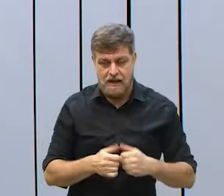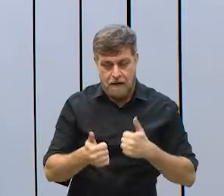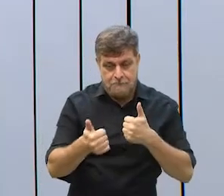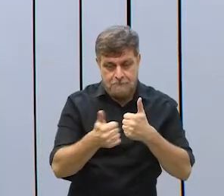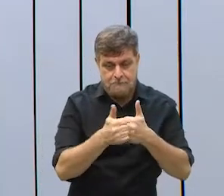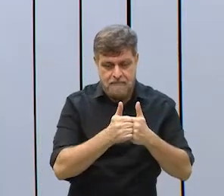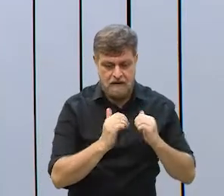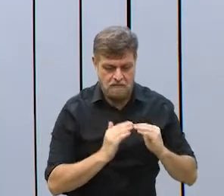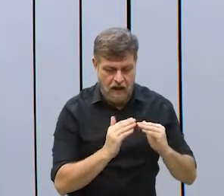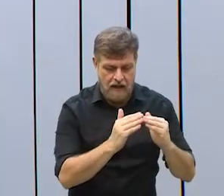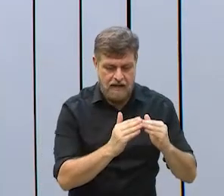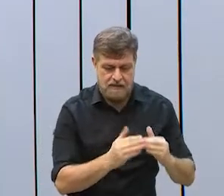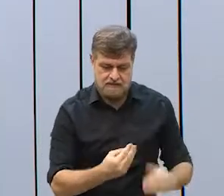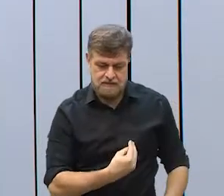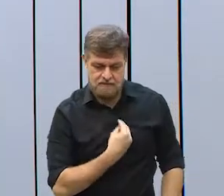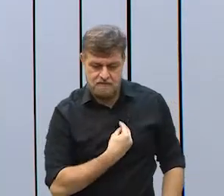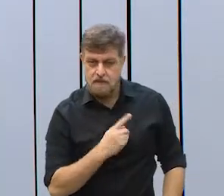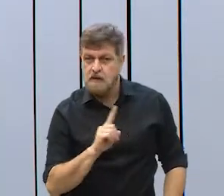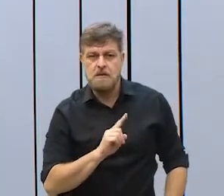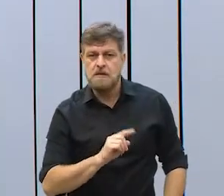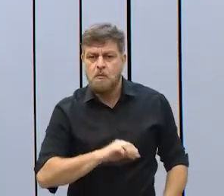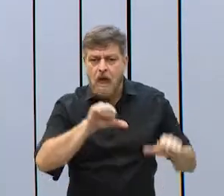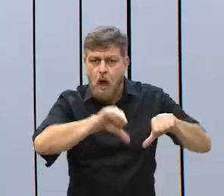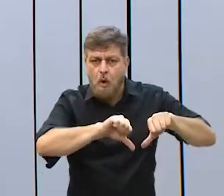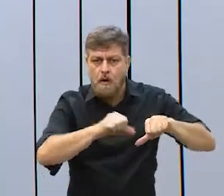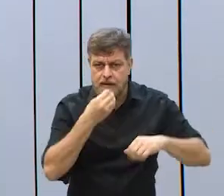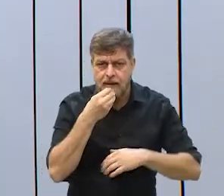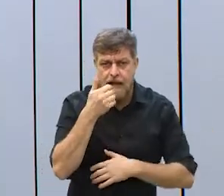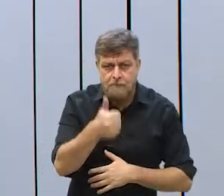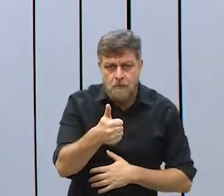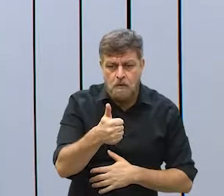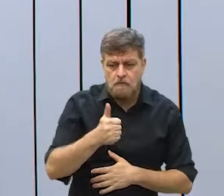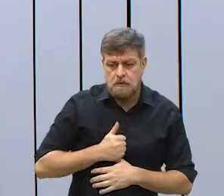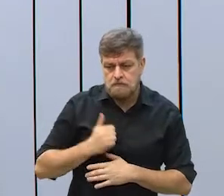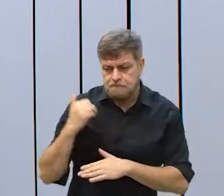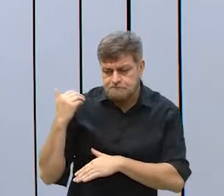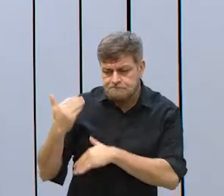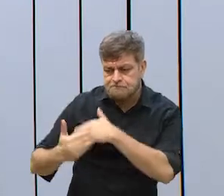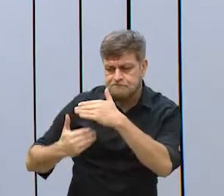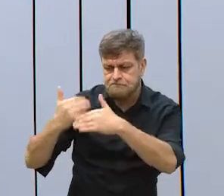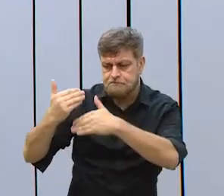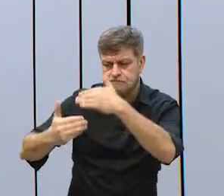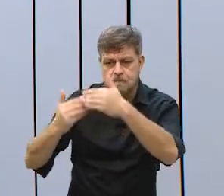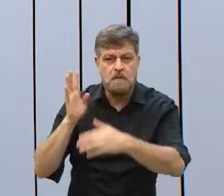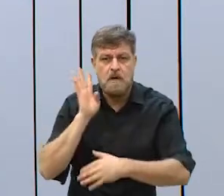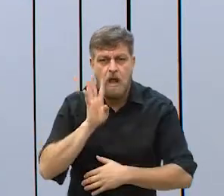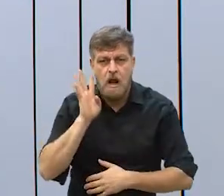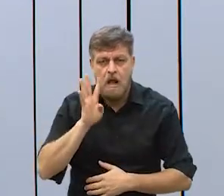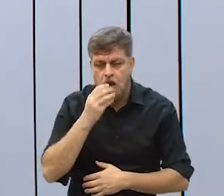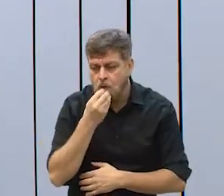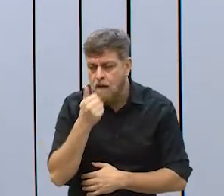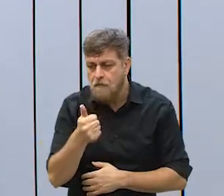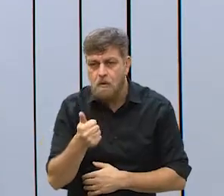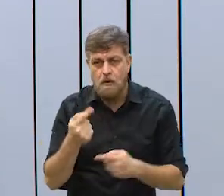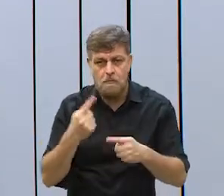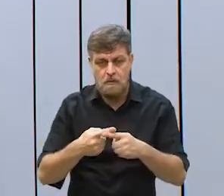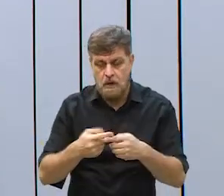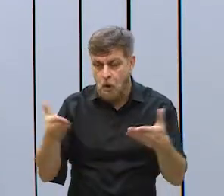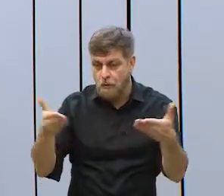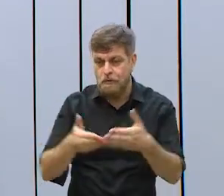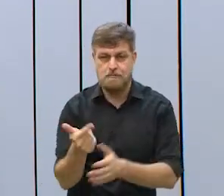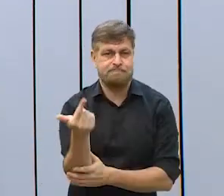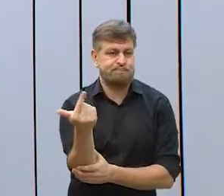região, não é ruim, é bom. O desenvolvimento assim é legal, é bom, porque hoje isso não